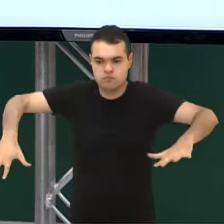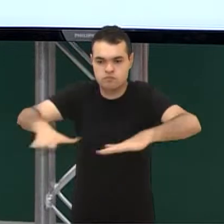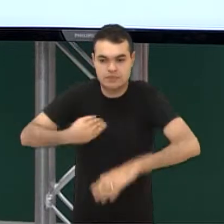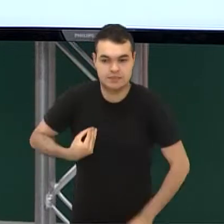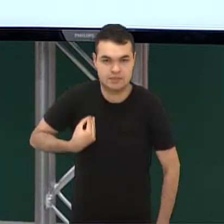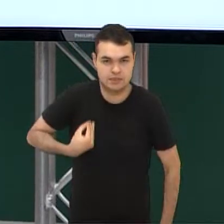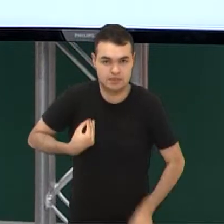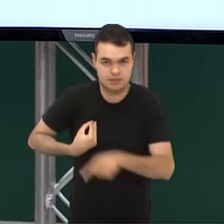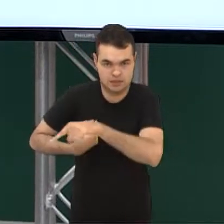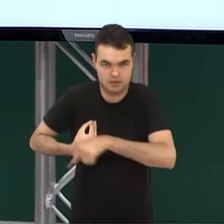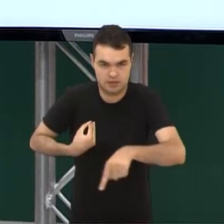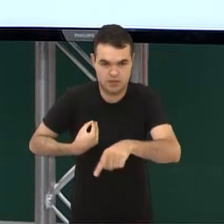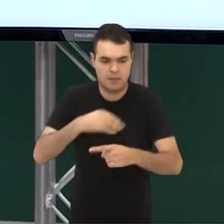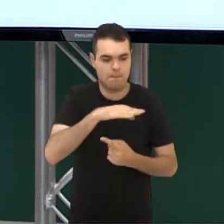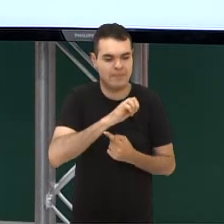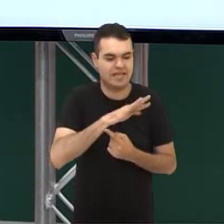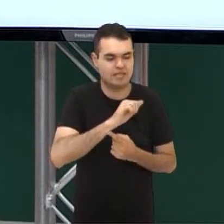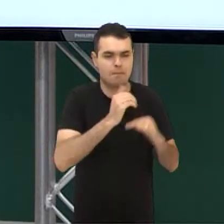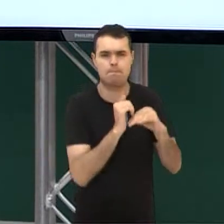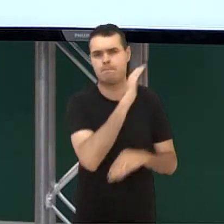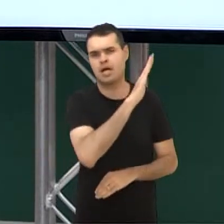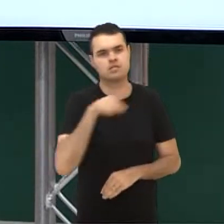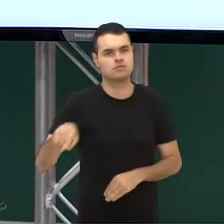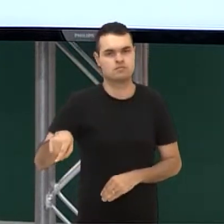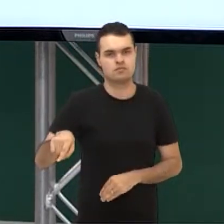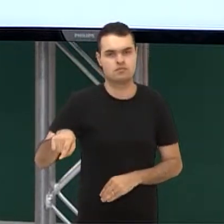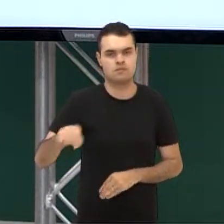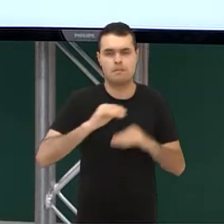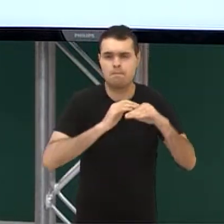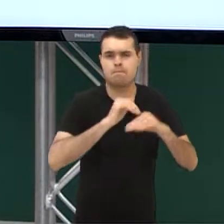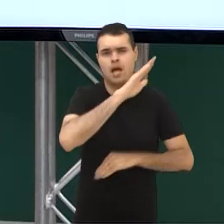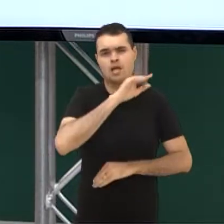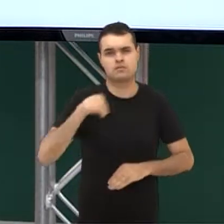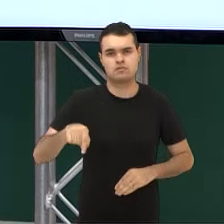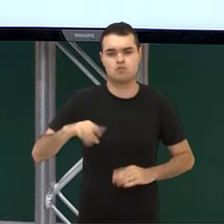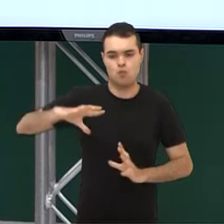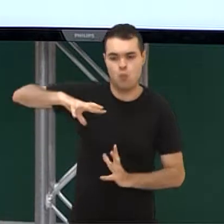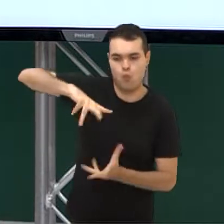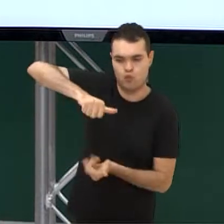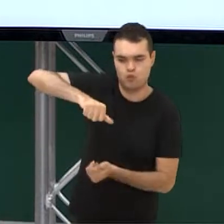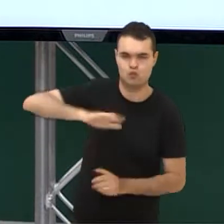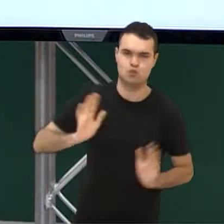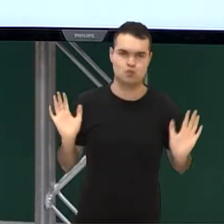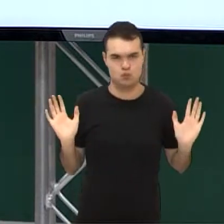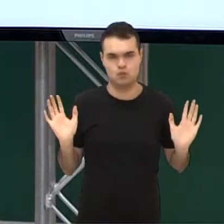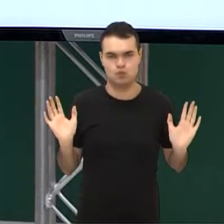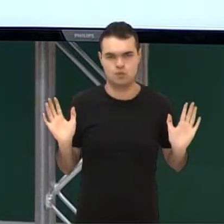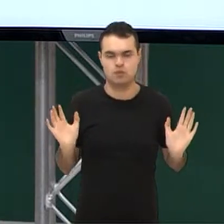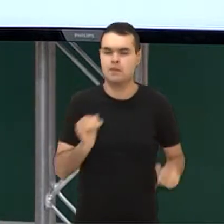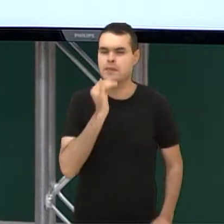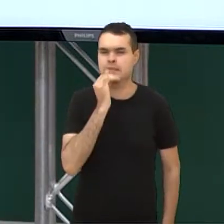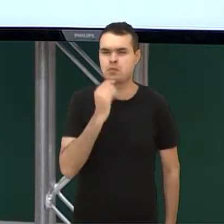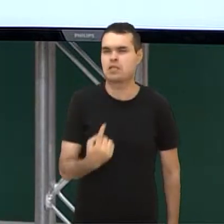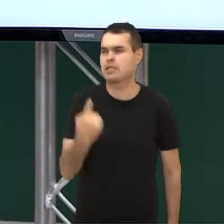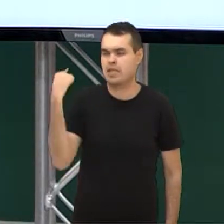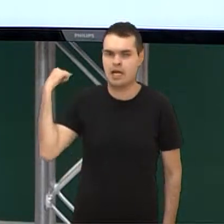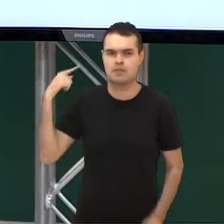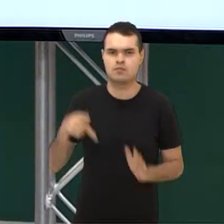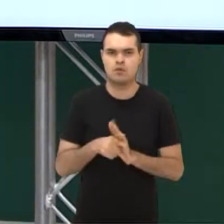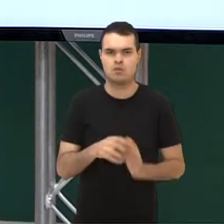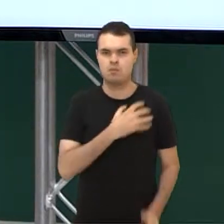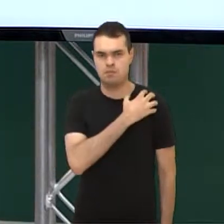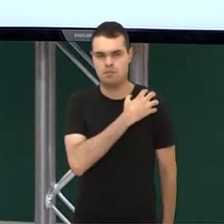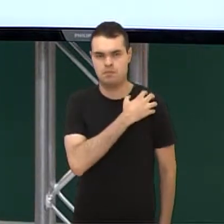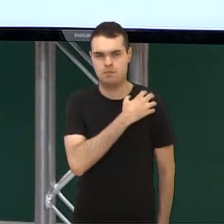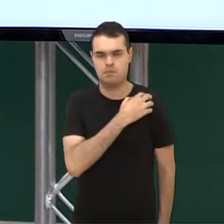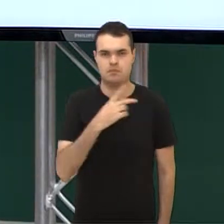uma explicação que tende a algo para além do nosso mundo. Então, por exemplo, quando você volta lá no Platão, como nós já